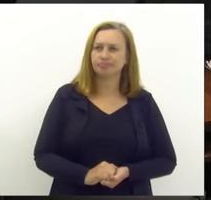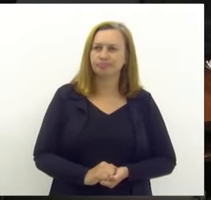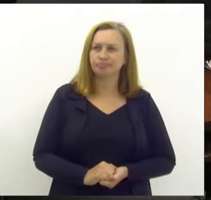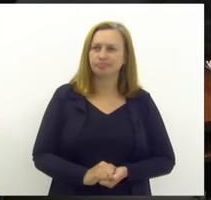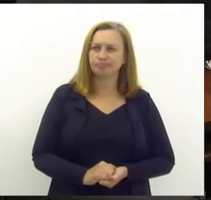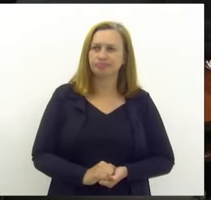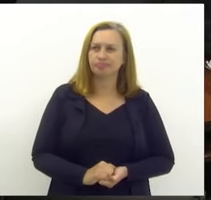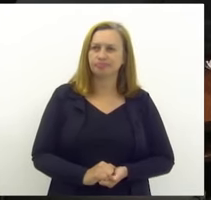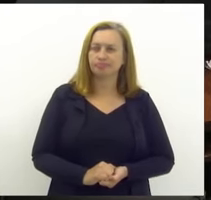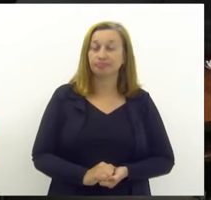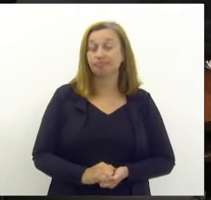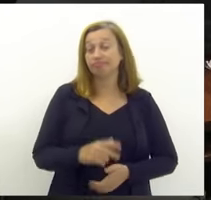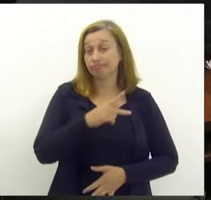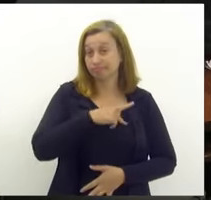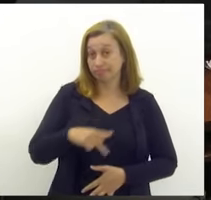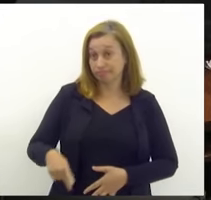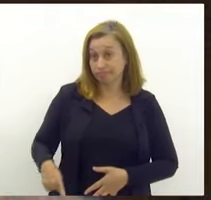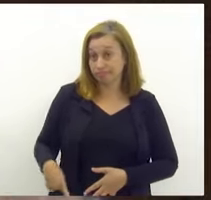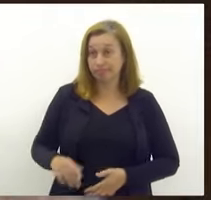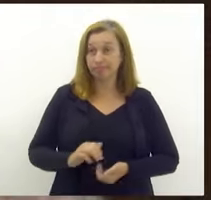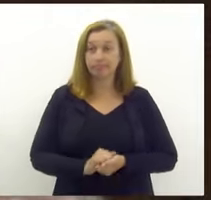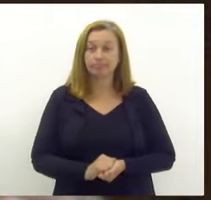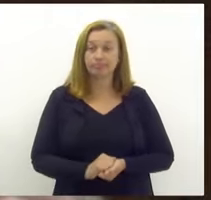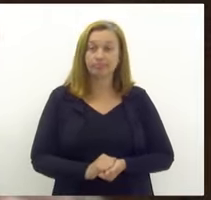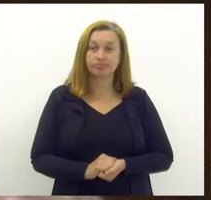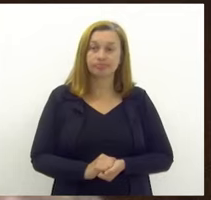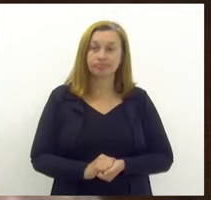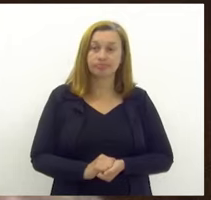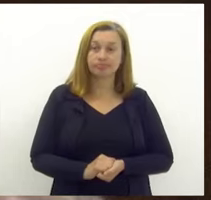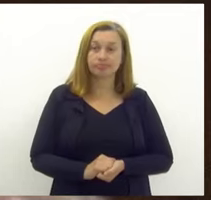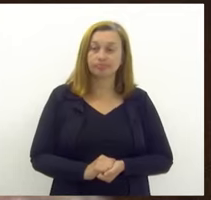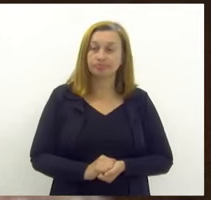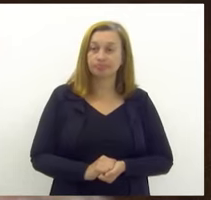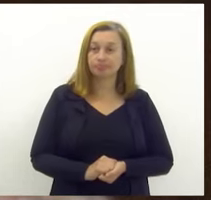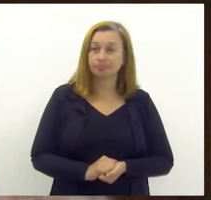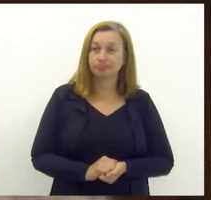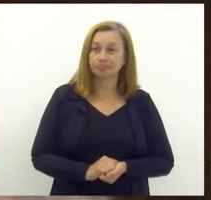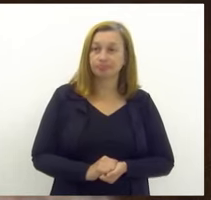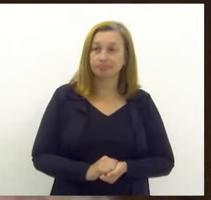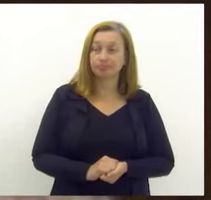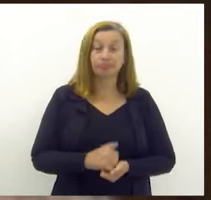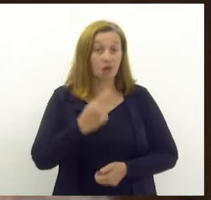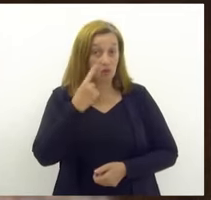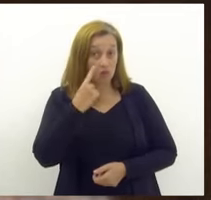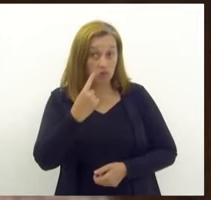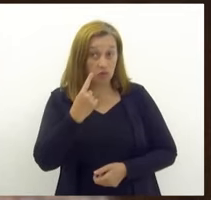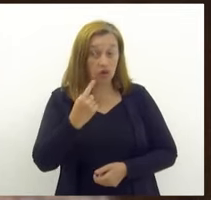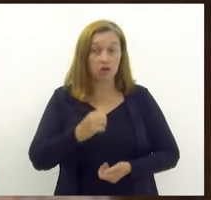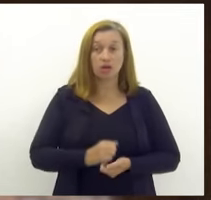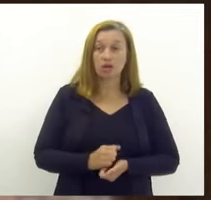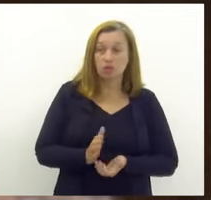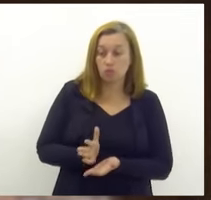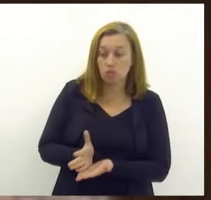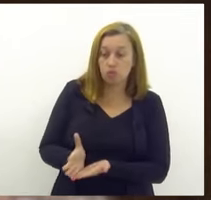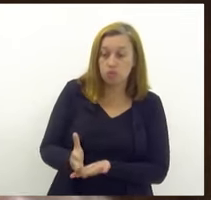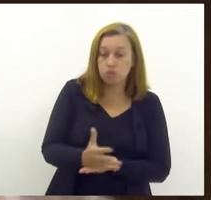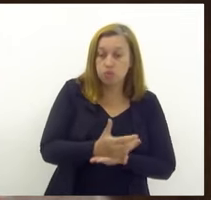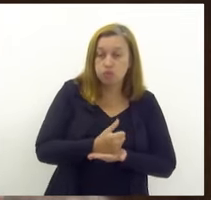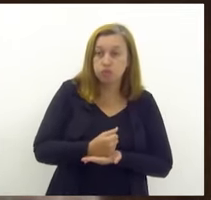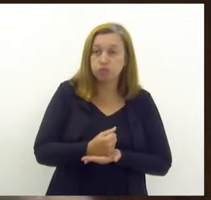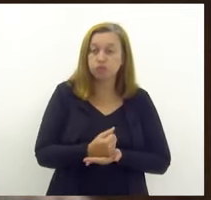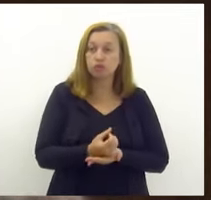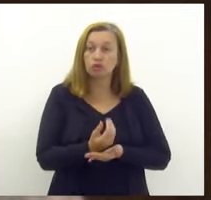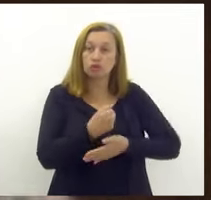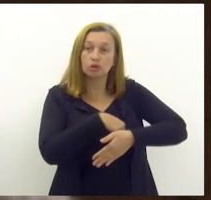B presidente em que p aosi prê o aumento dos recebimentos destinados a